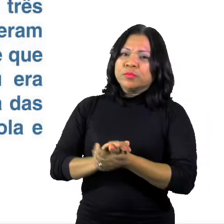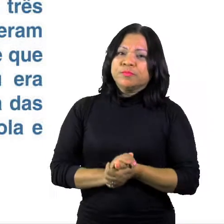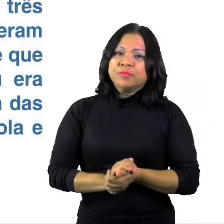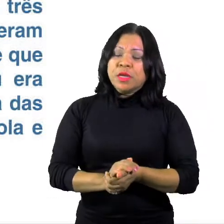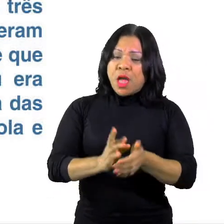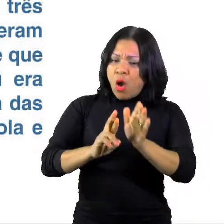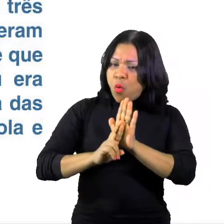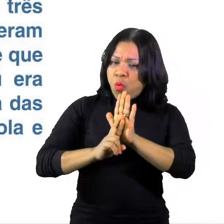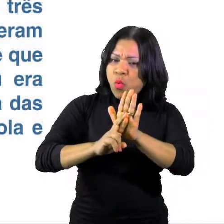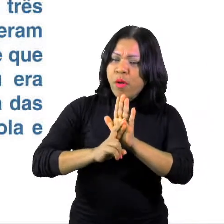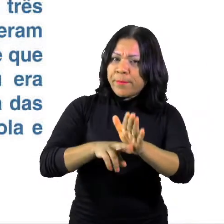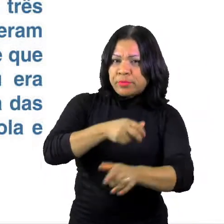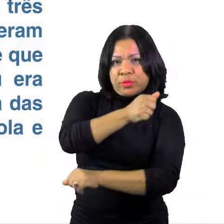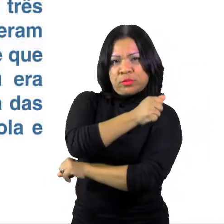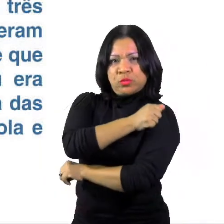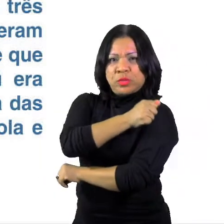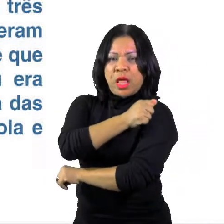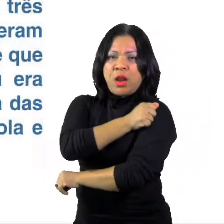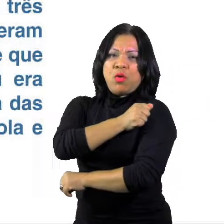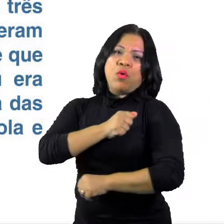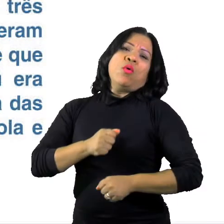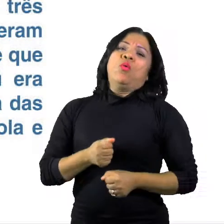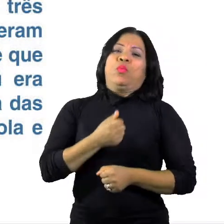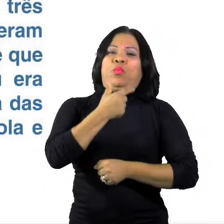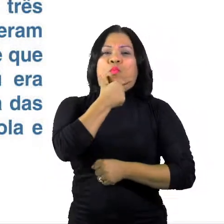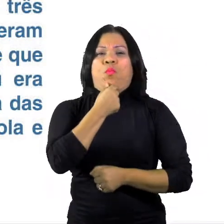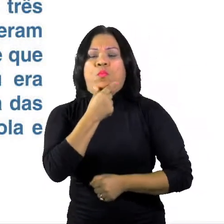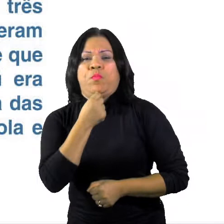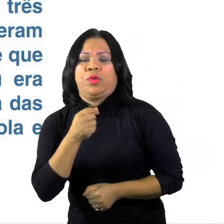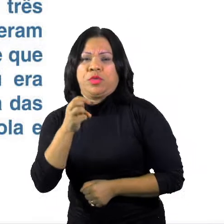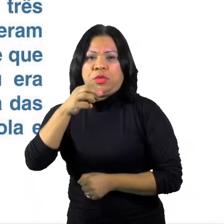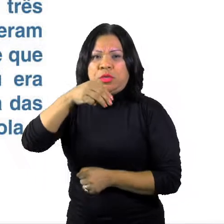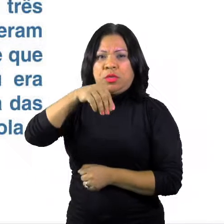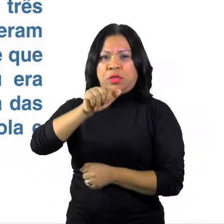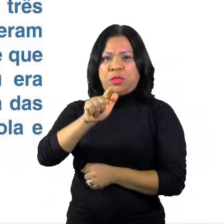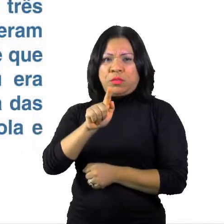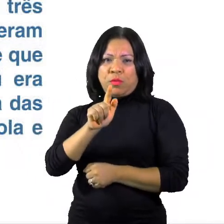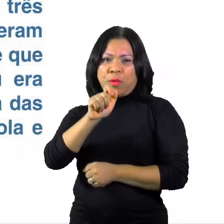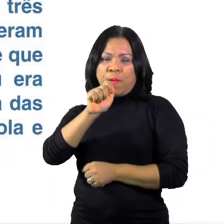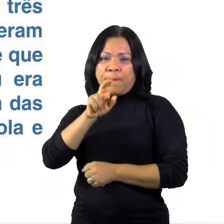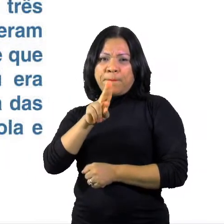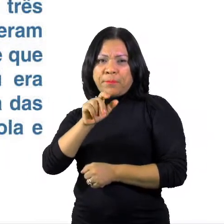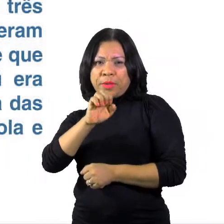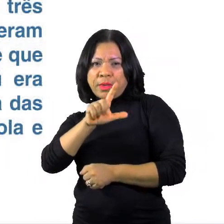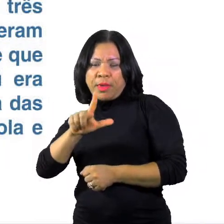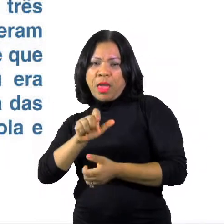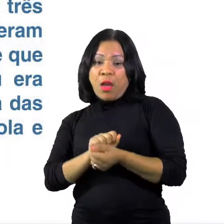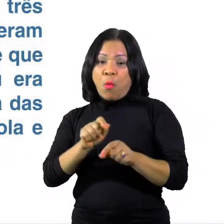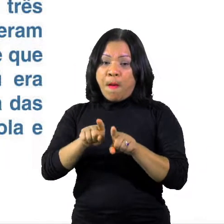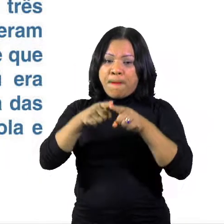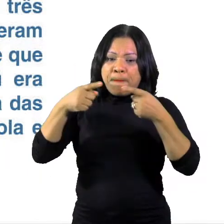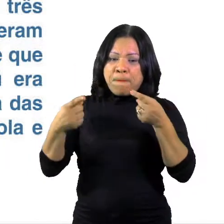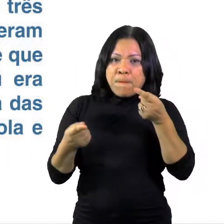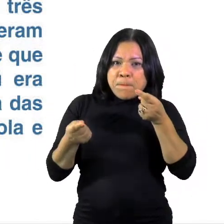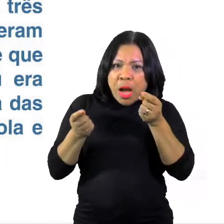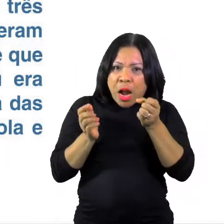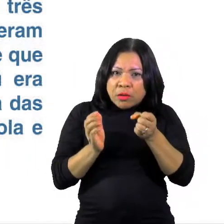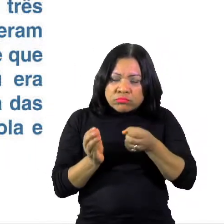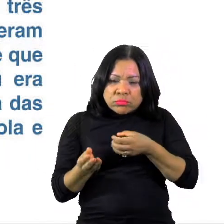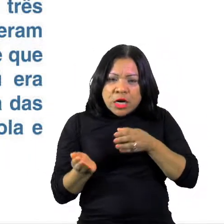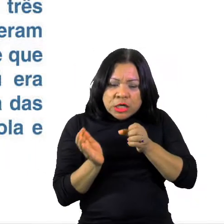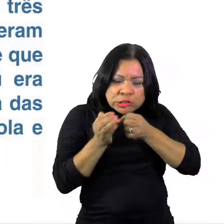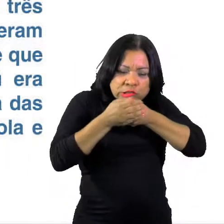alunos era Miguel, garoto inteligente e esperto, mas que escondia um segredo que apenas ele e